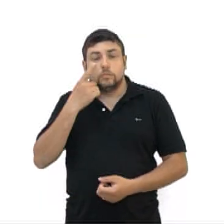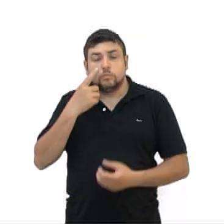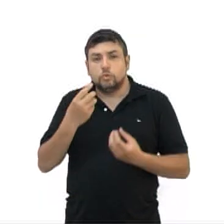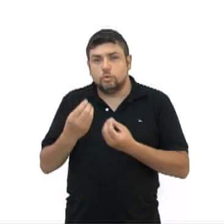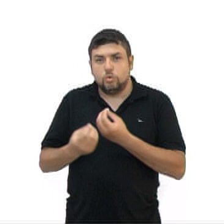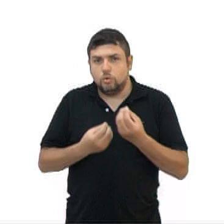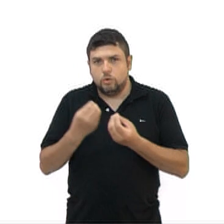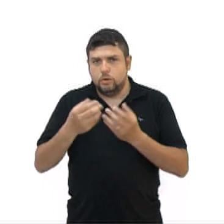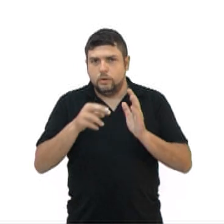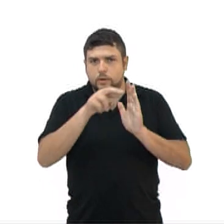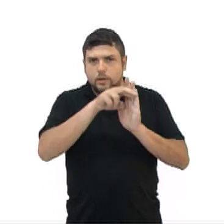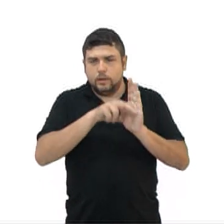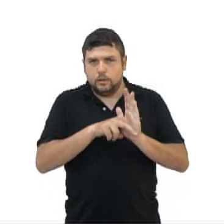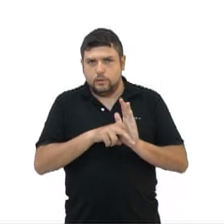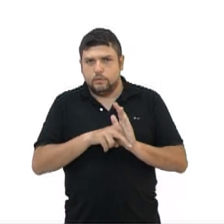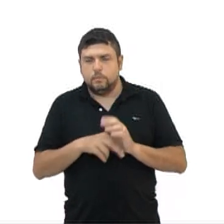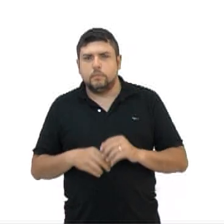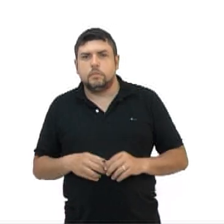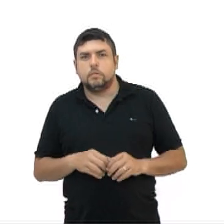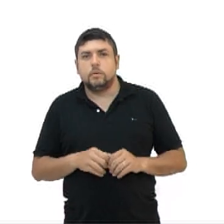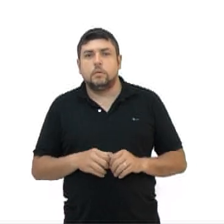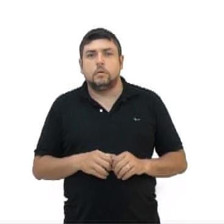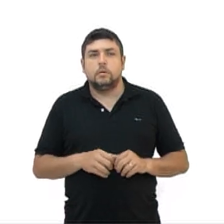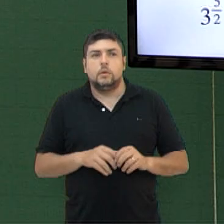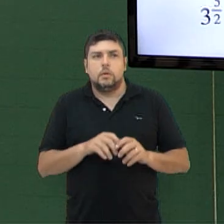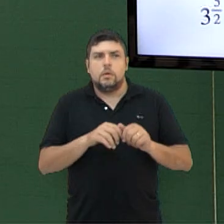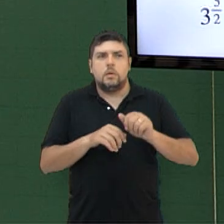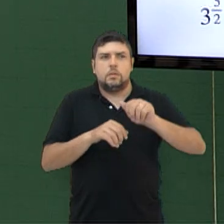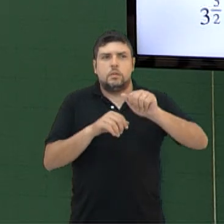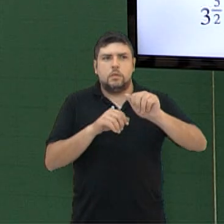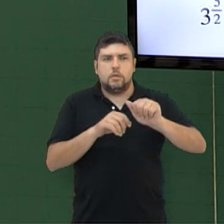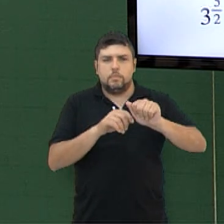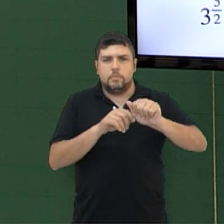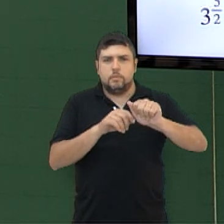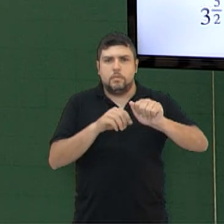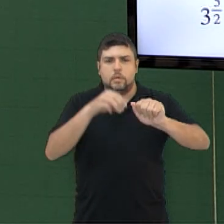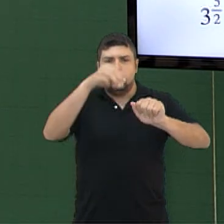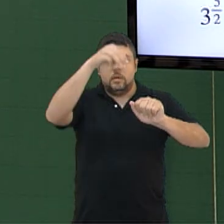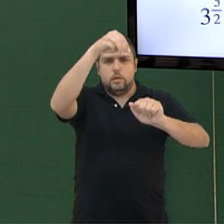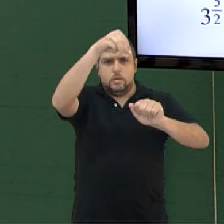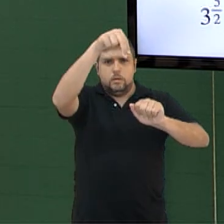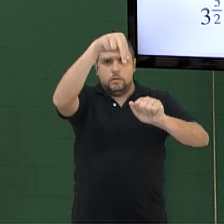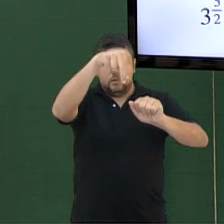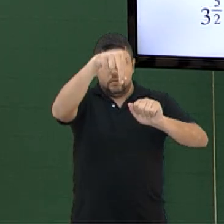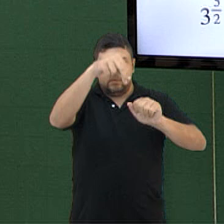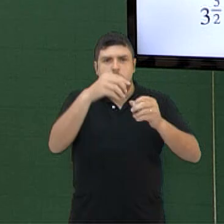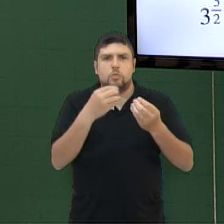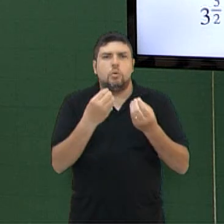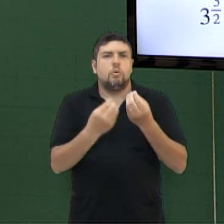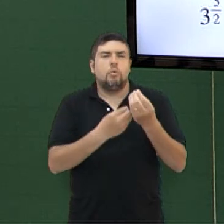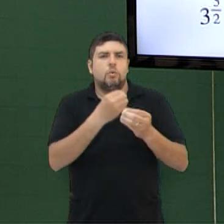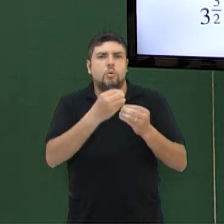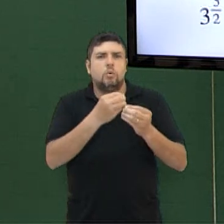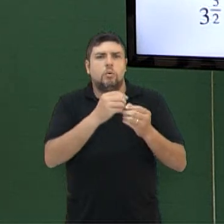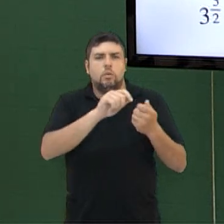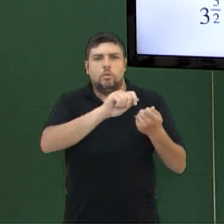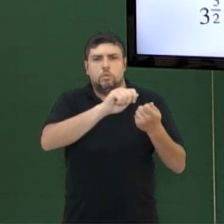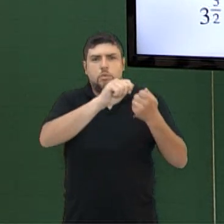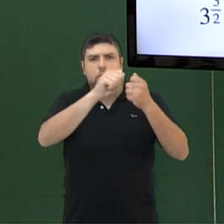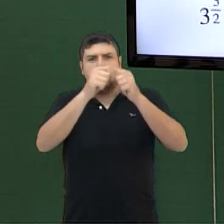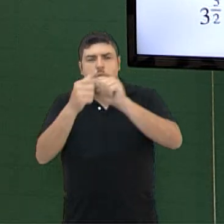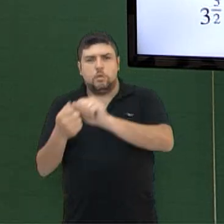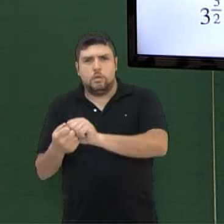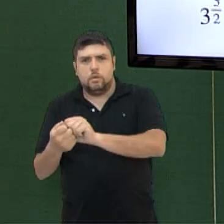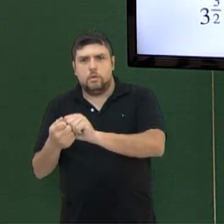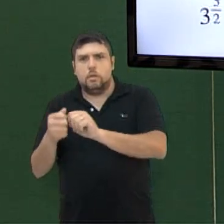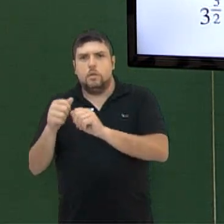diz que a elevado a m sobre n é raiz enésima de a